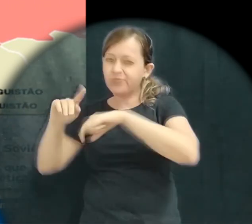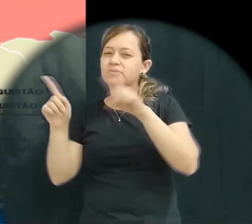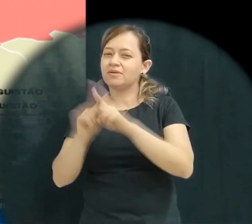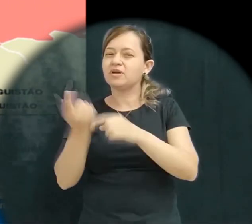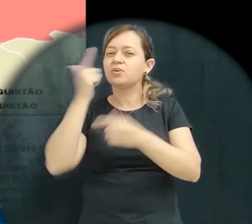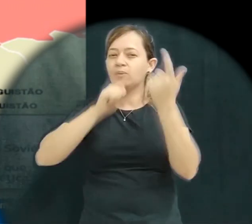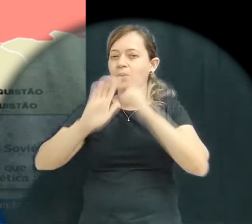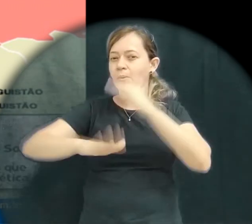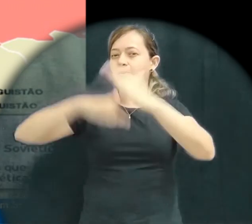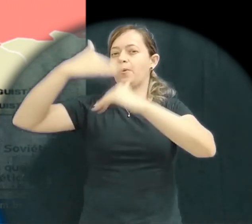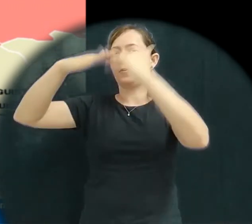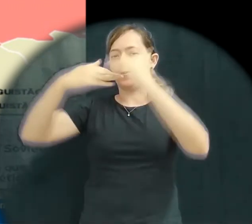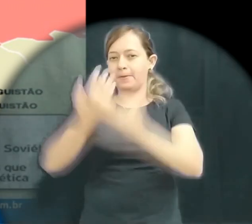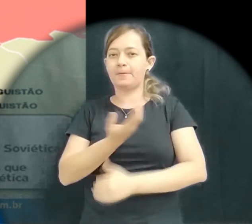e